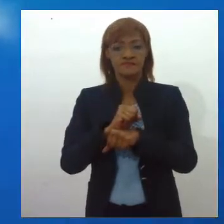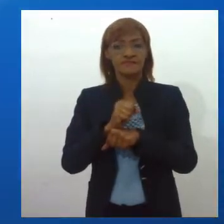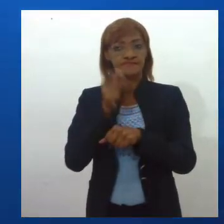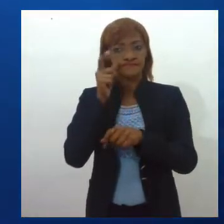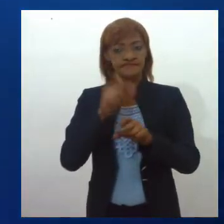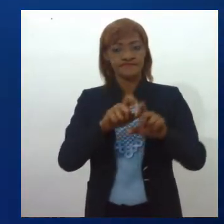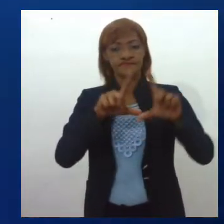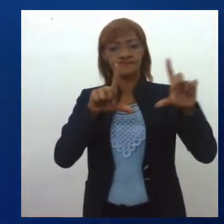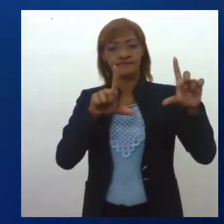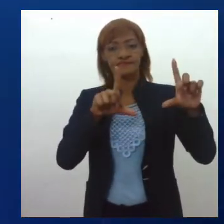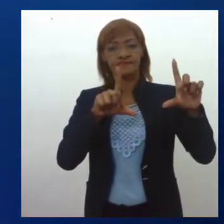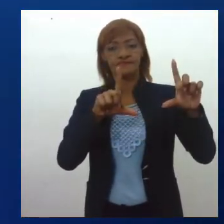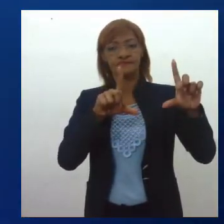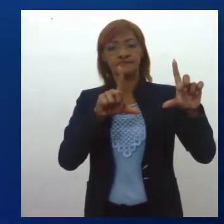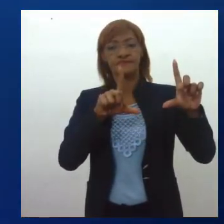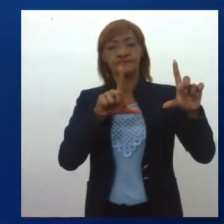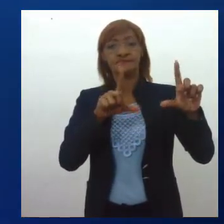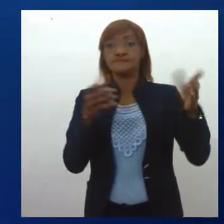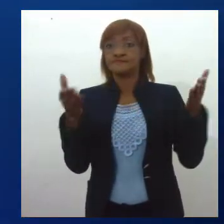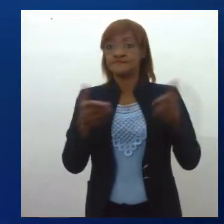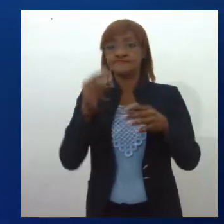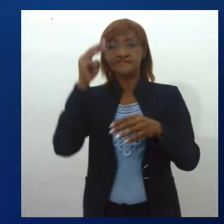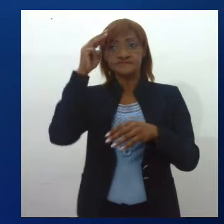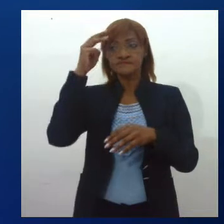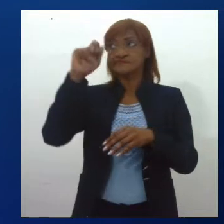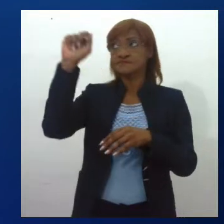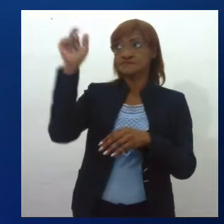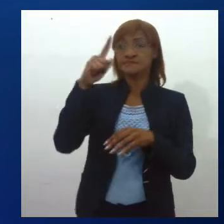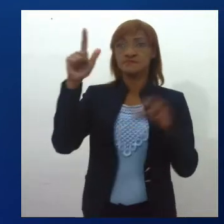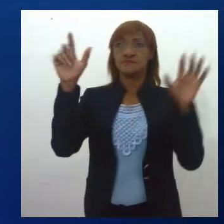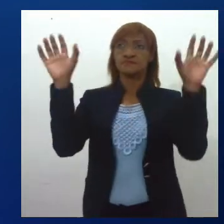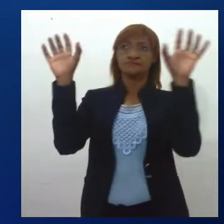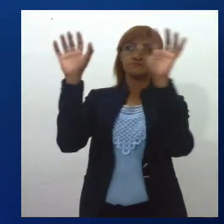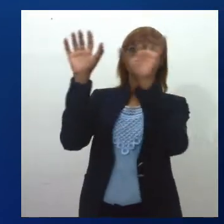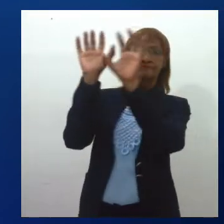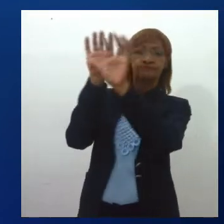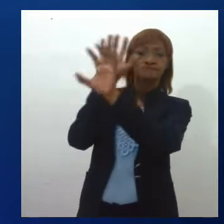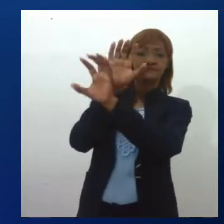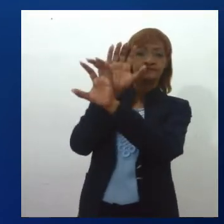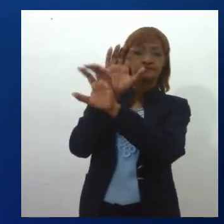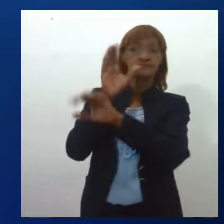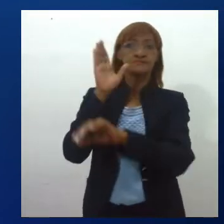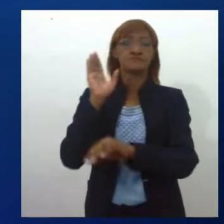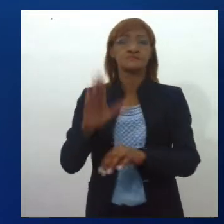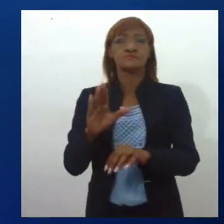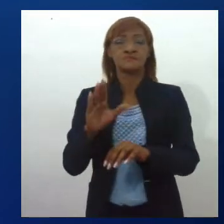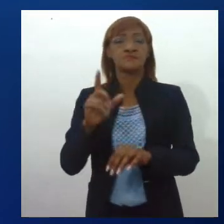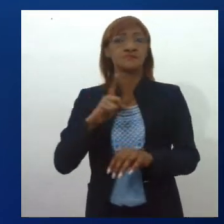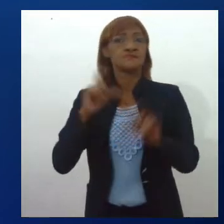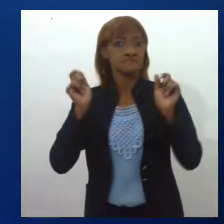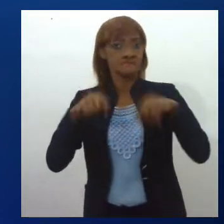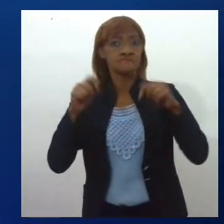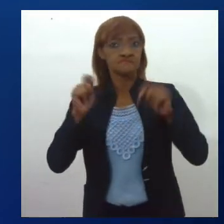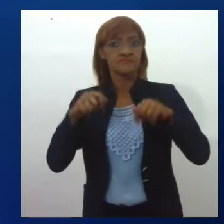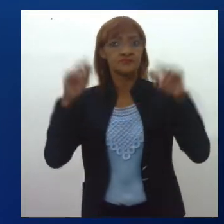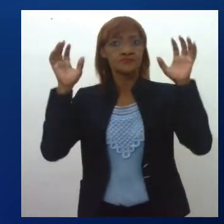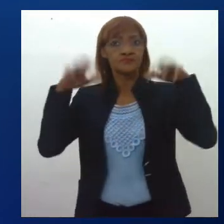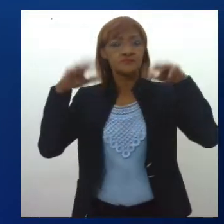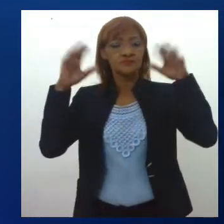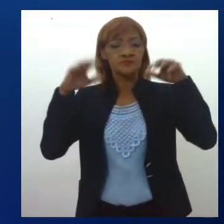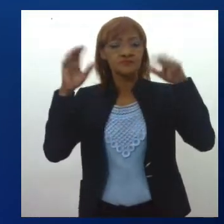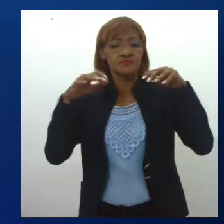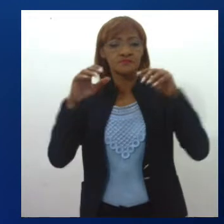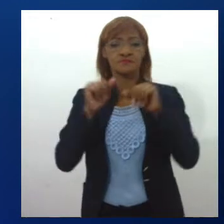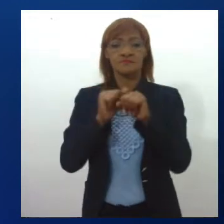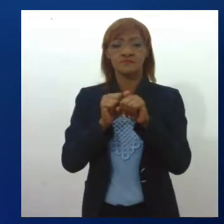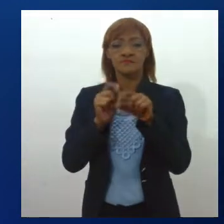telão. Terça-feira de sol com muitas nuvens durante o dia, períodos nublados com chuva a qualquer hora. A